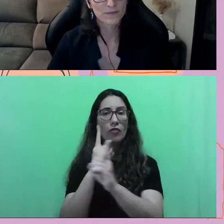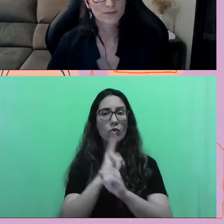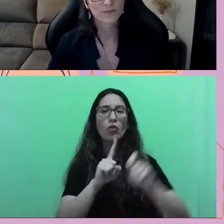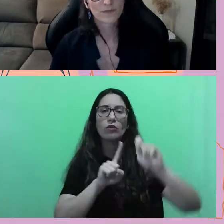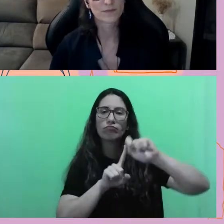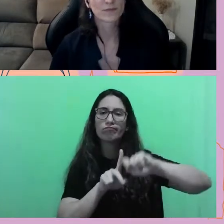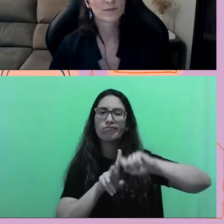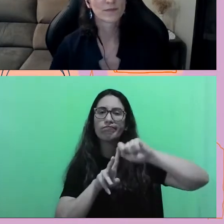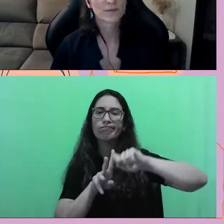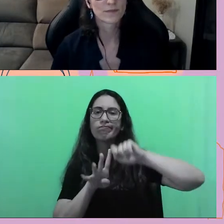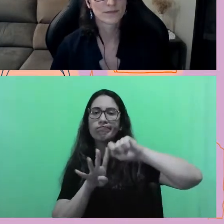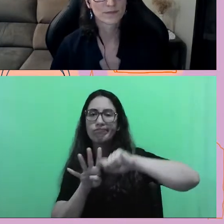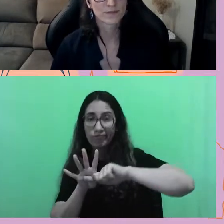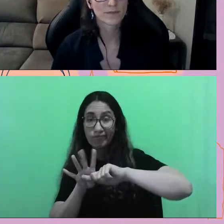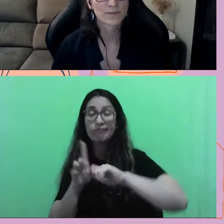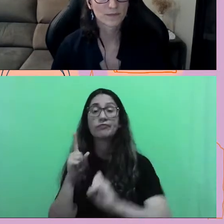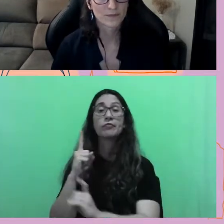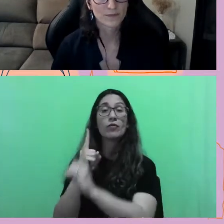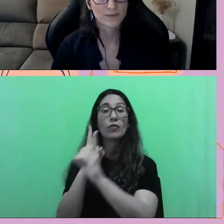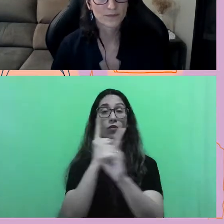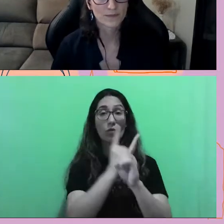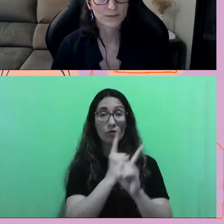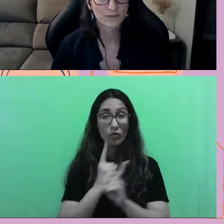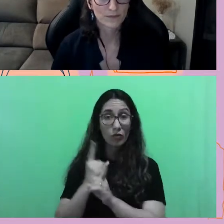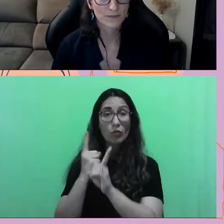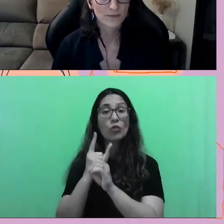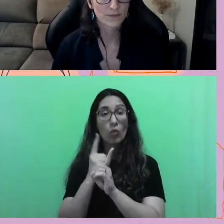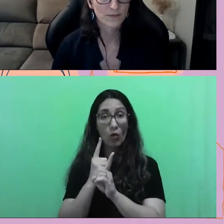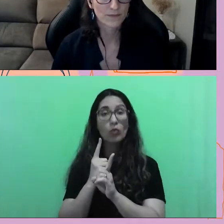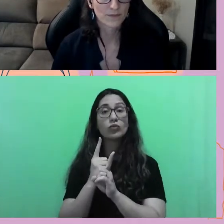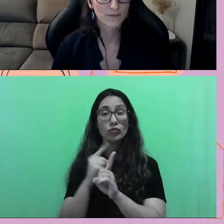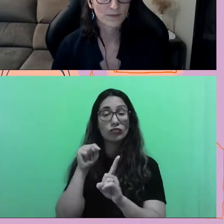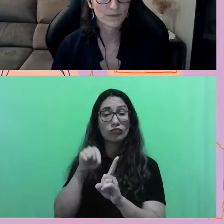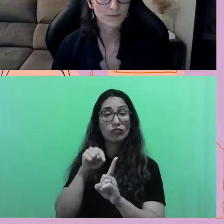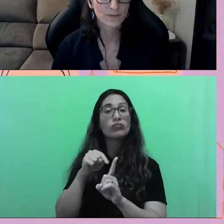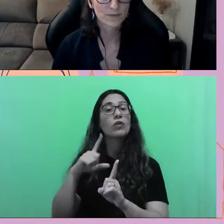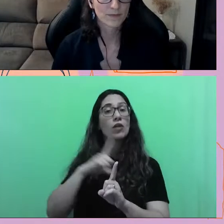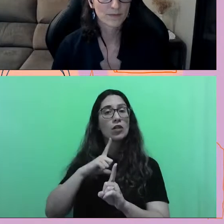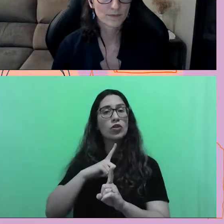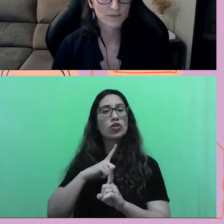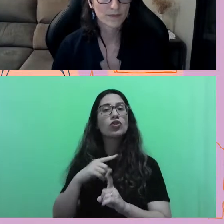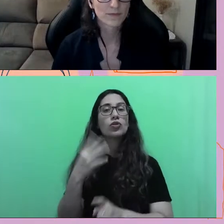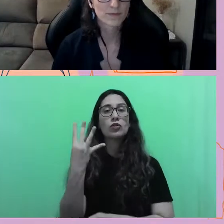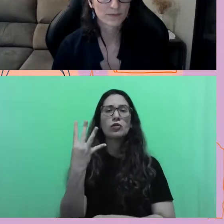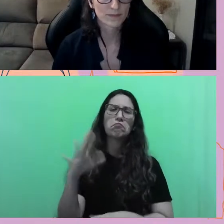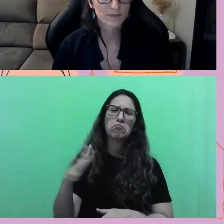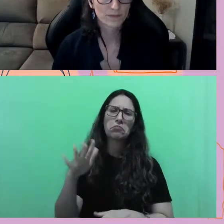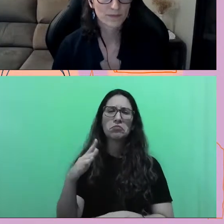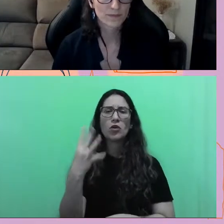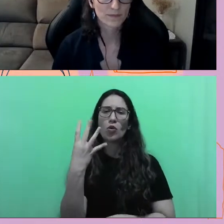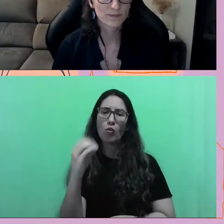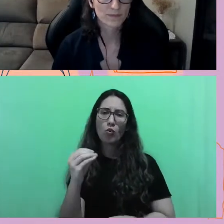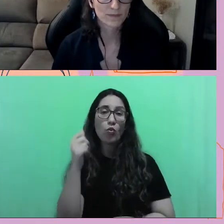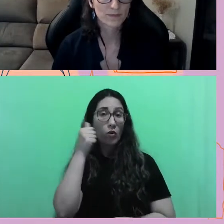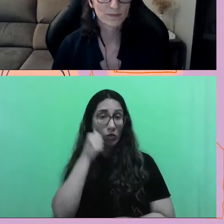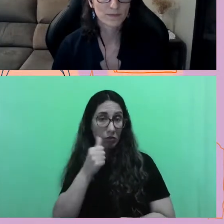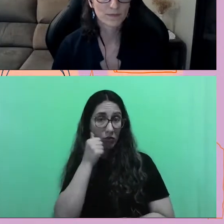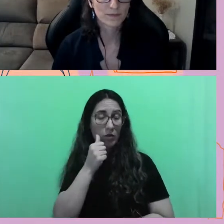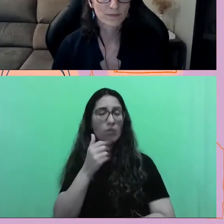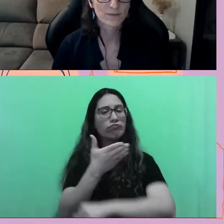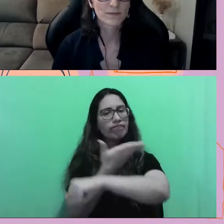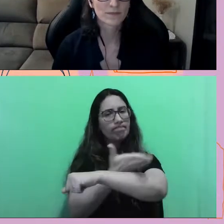mensalmente, encontros com... Em cada encontro tinham 40 mulheres. A gente fez um